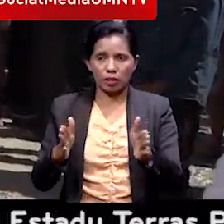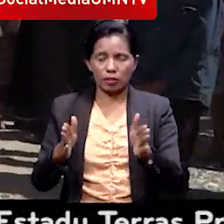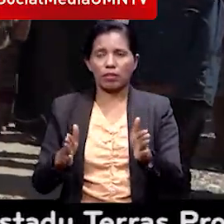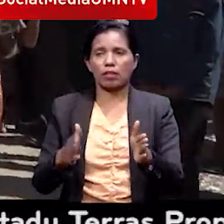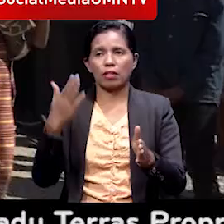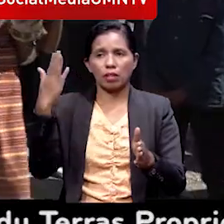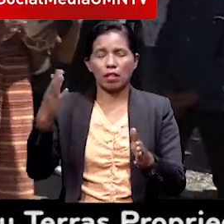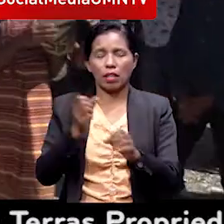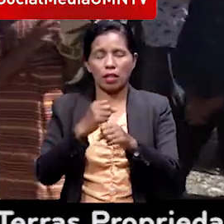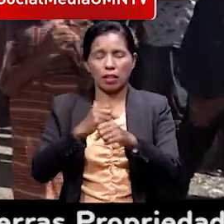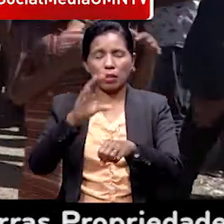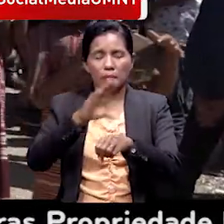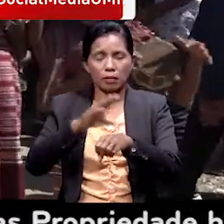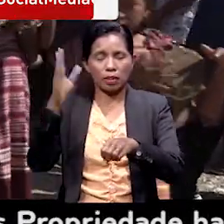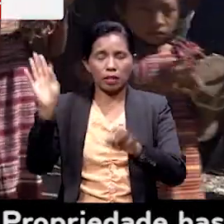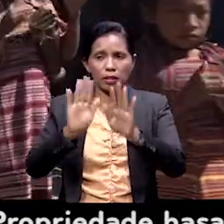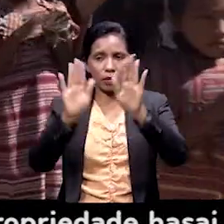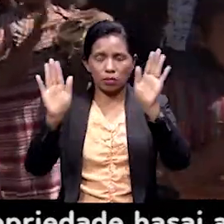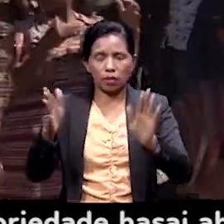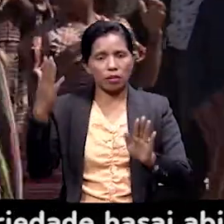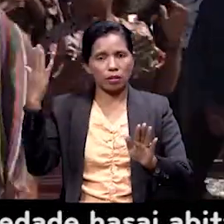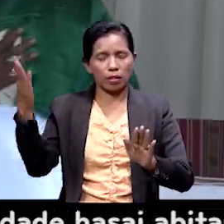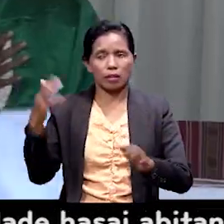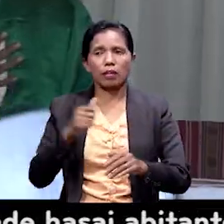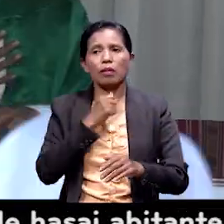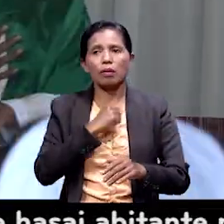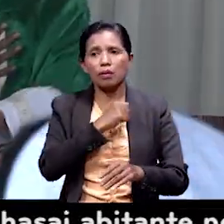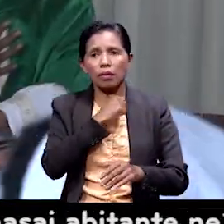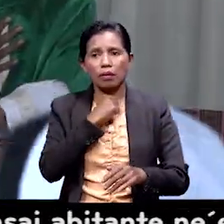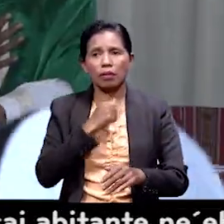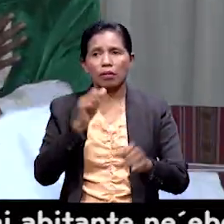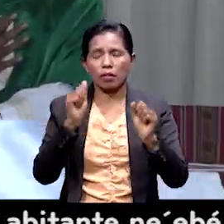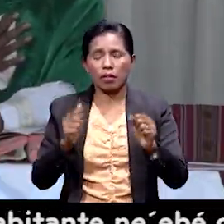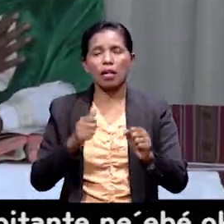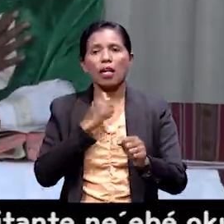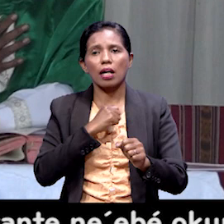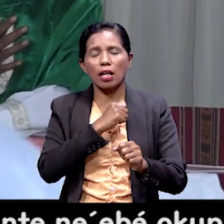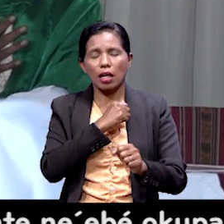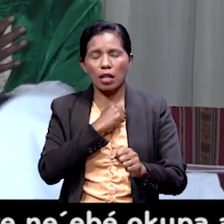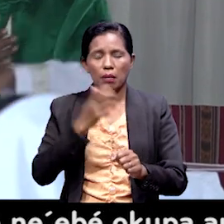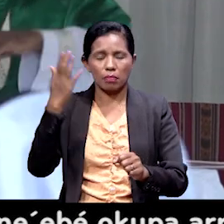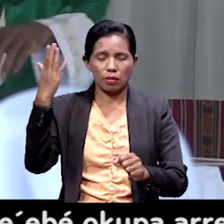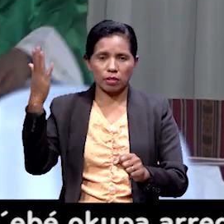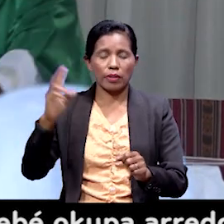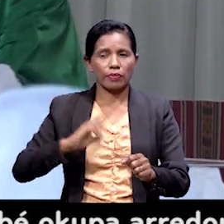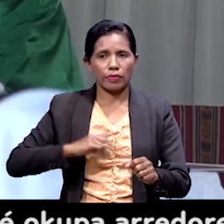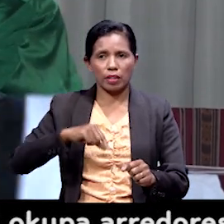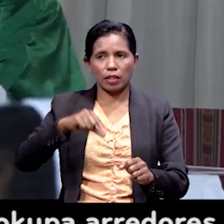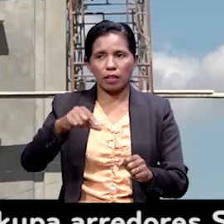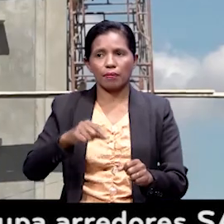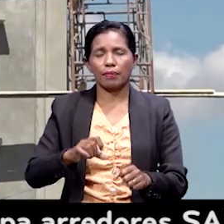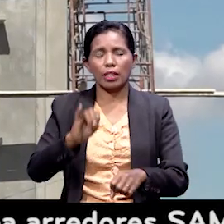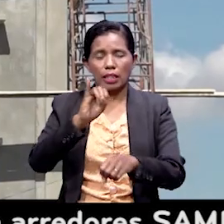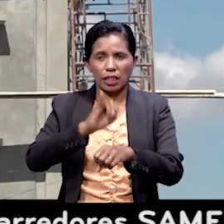missa domingo e a Igreja São Calixto Caravário, Padre Locatele, no Amo Parco Viqueque, Padre Domingos. Igreja Nerasic